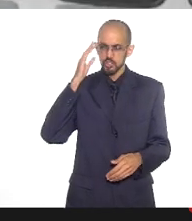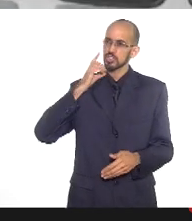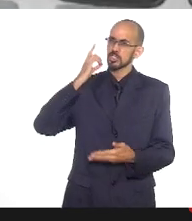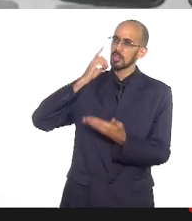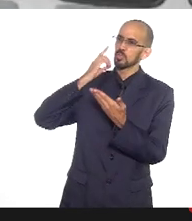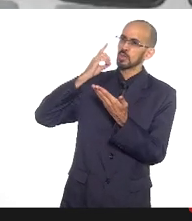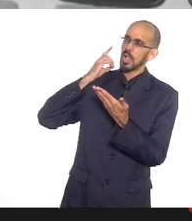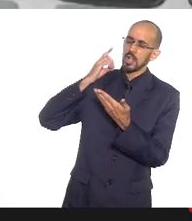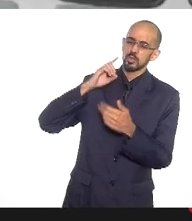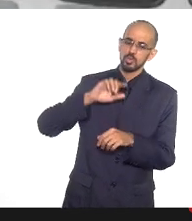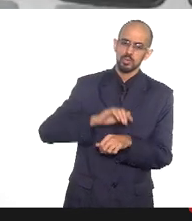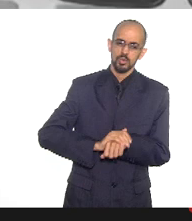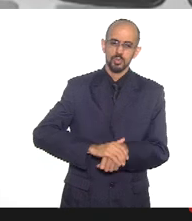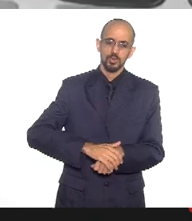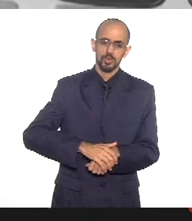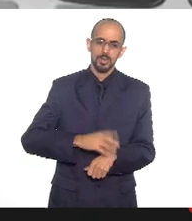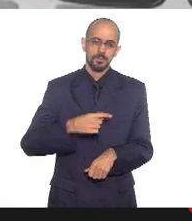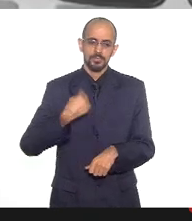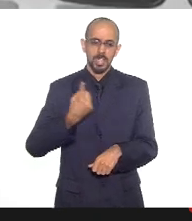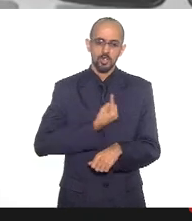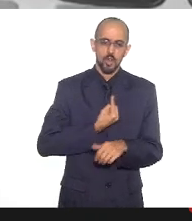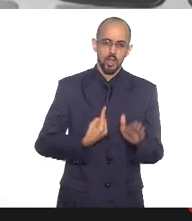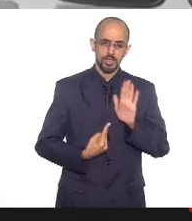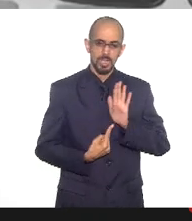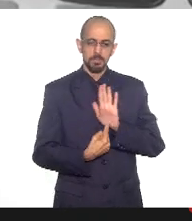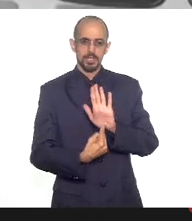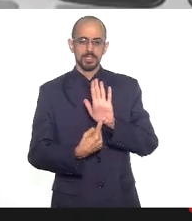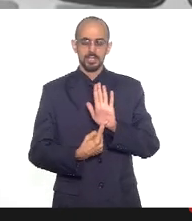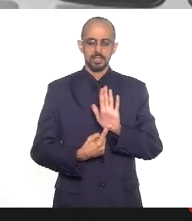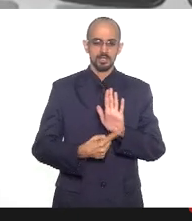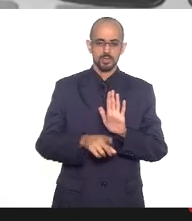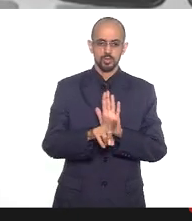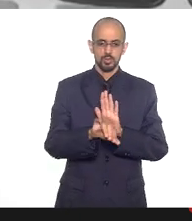na nossa apresentação do último dia 31,